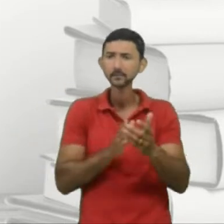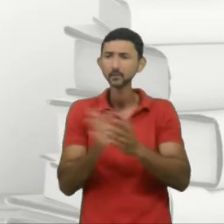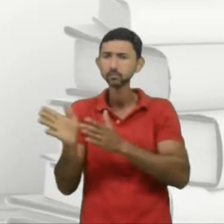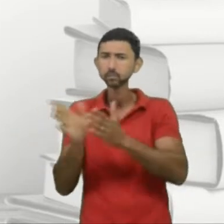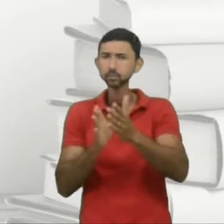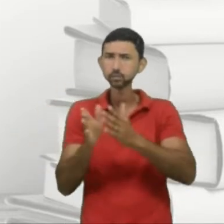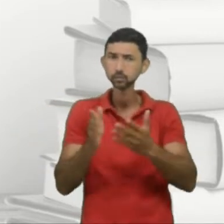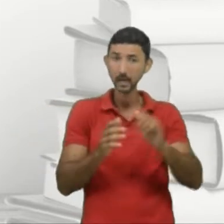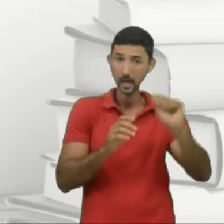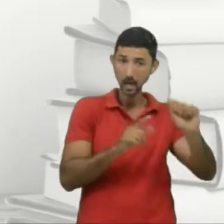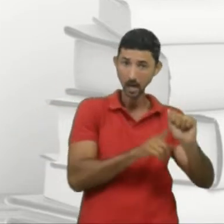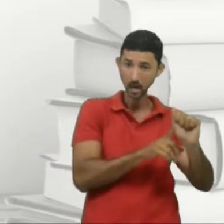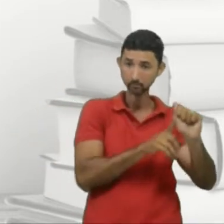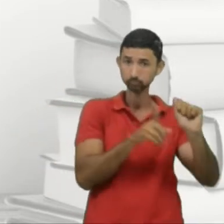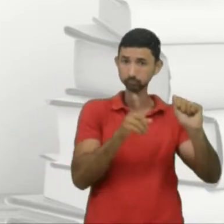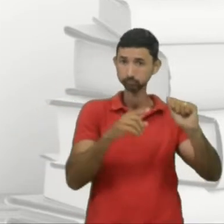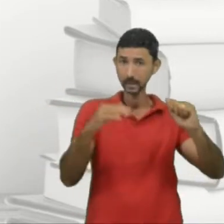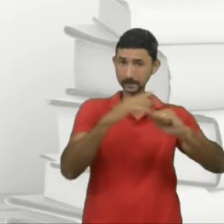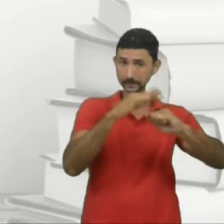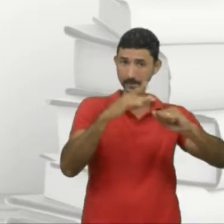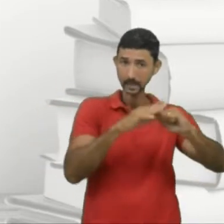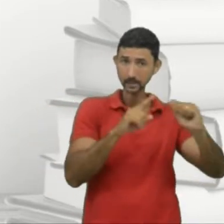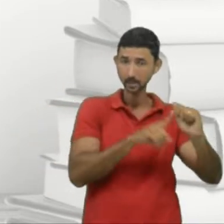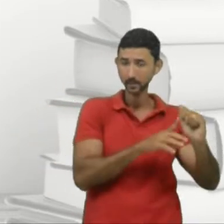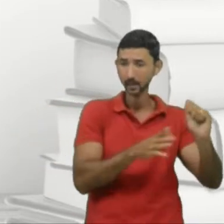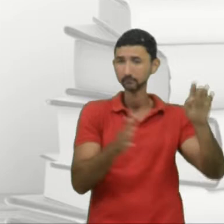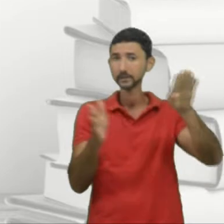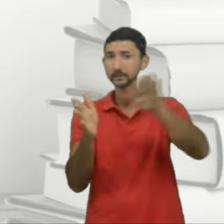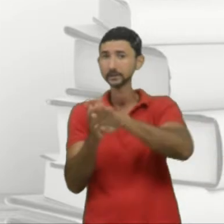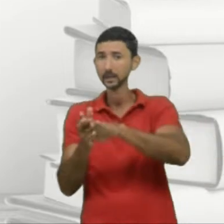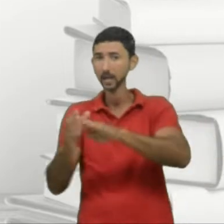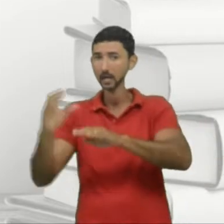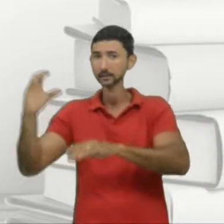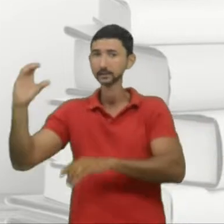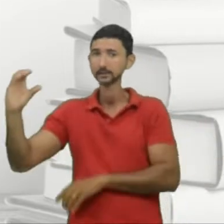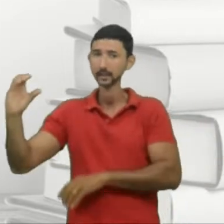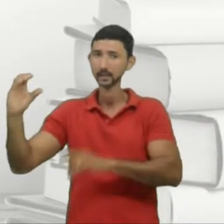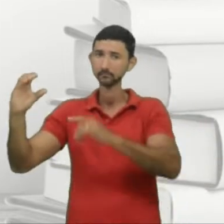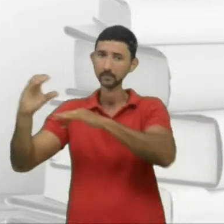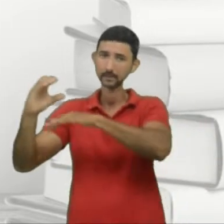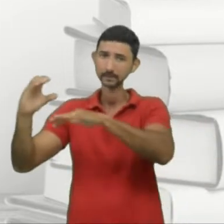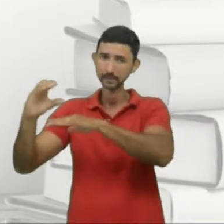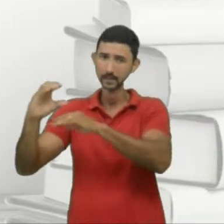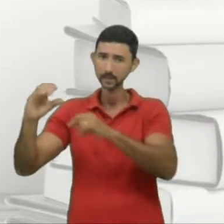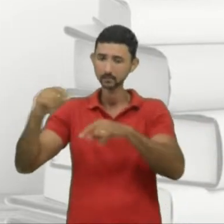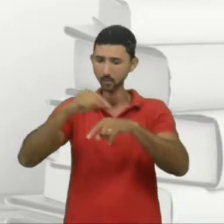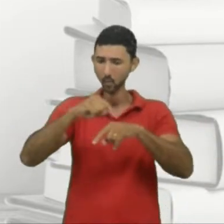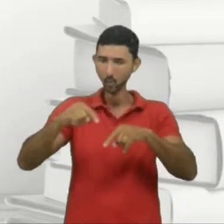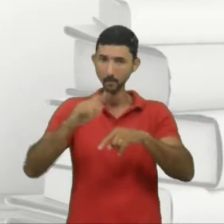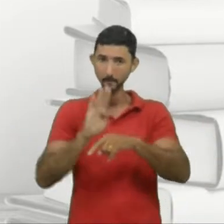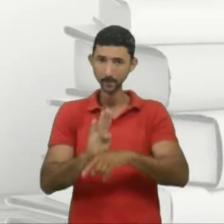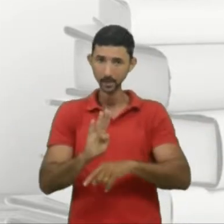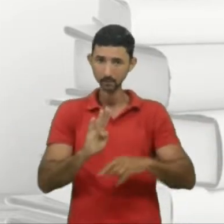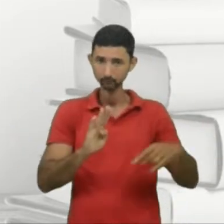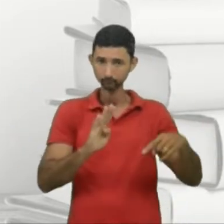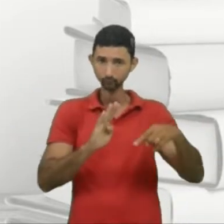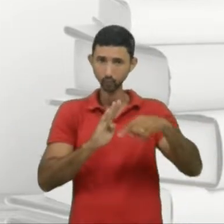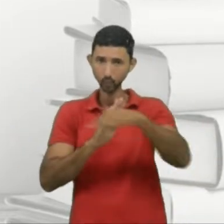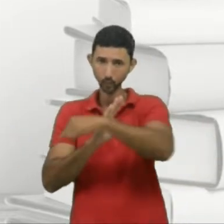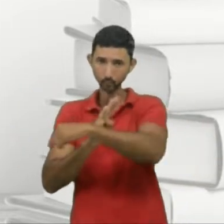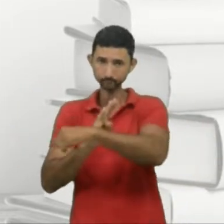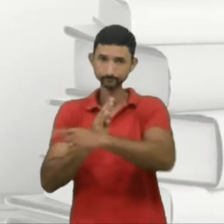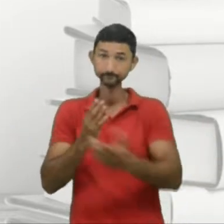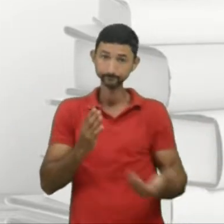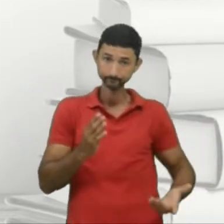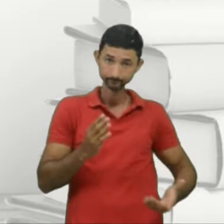da cidade A e chegar à cidade C, passando pela cidade B,